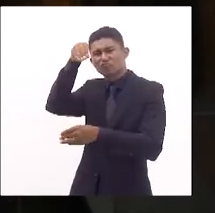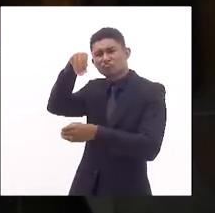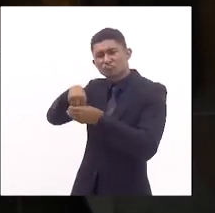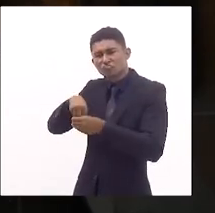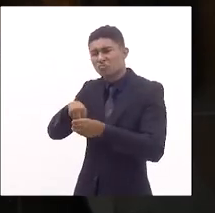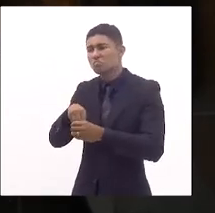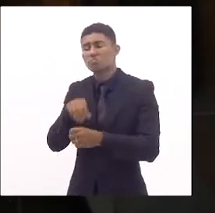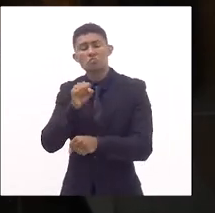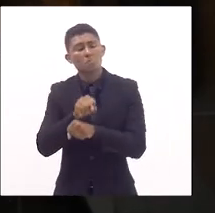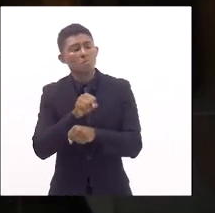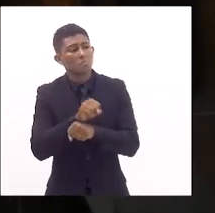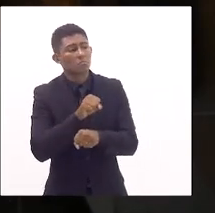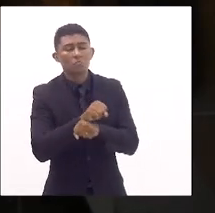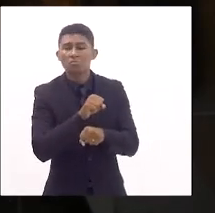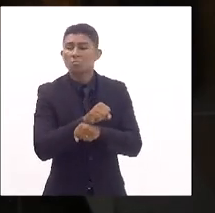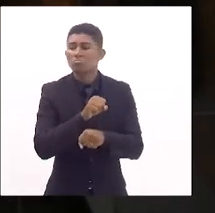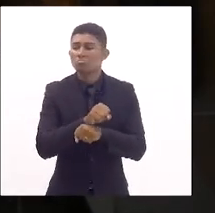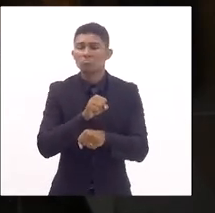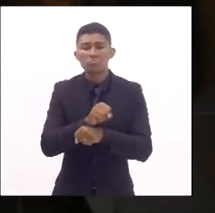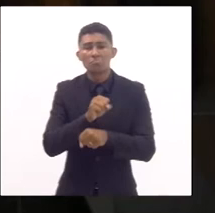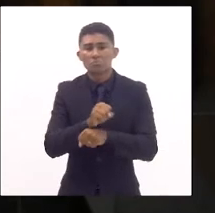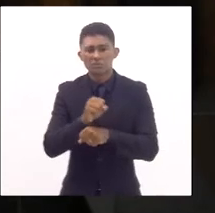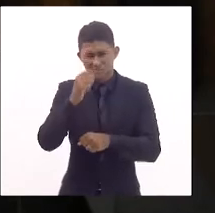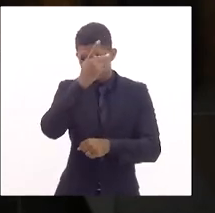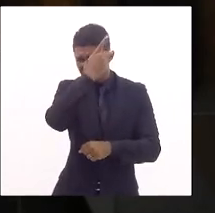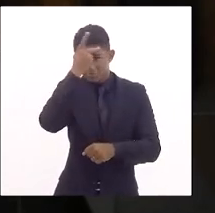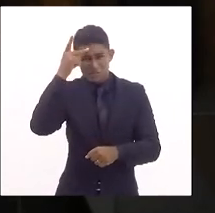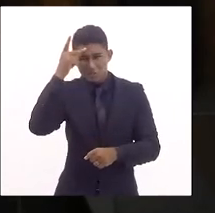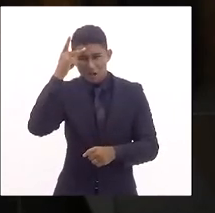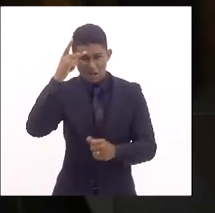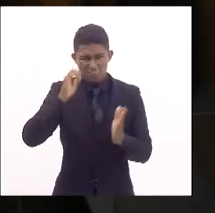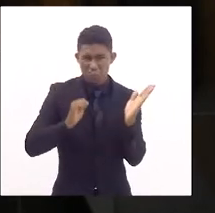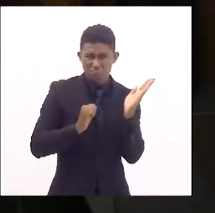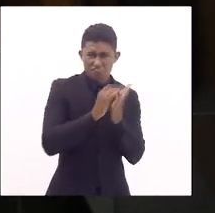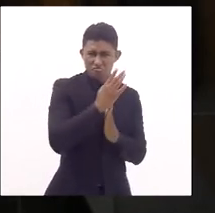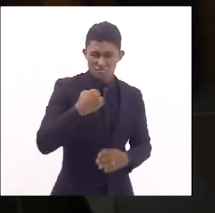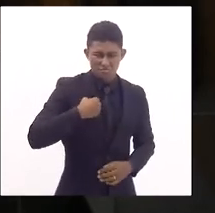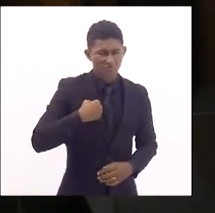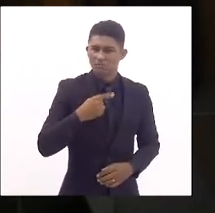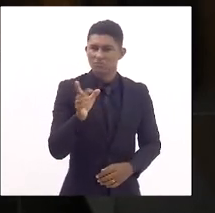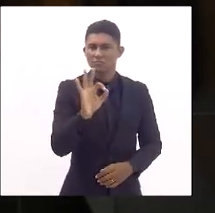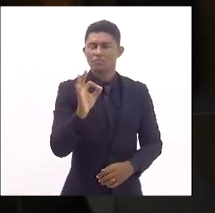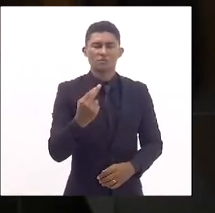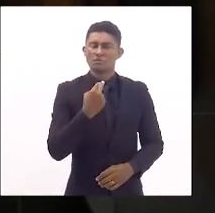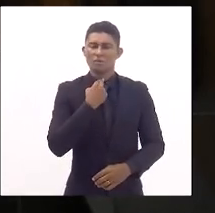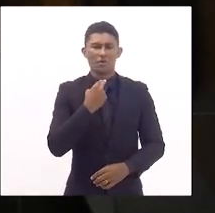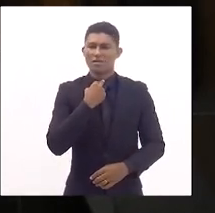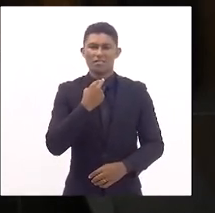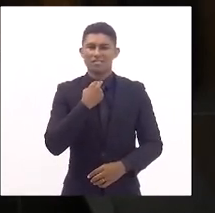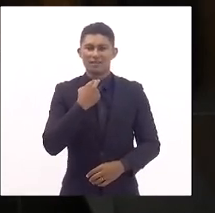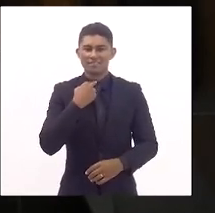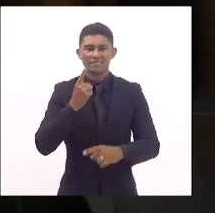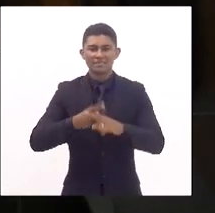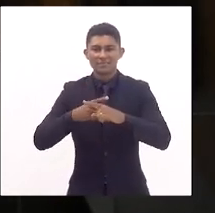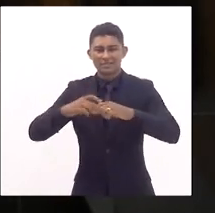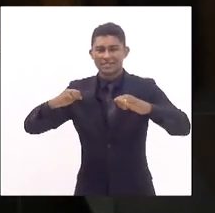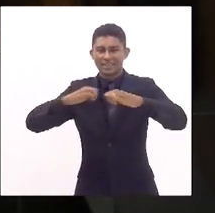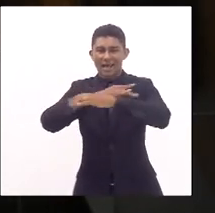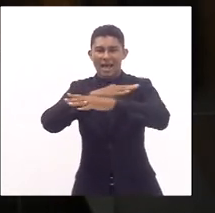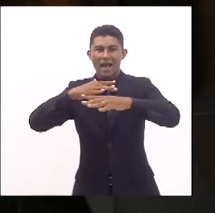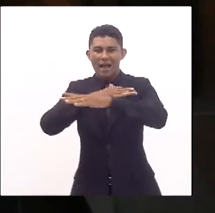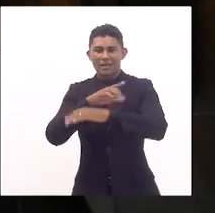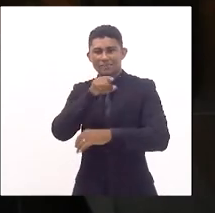que ninguém vai me impedir de fiscalizar aquela Porque nessa nas cidades do interior